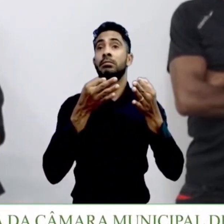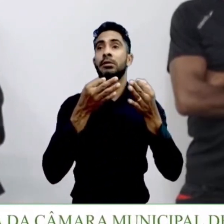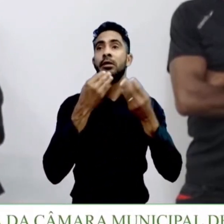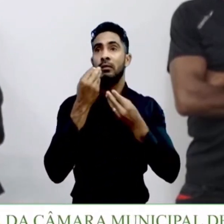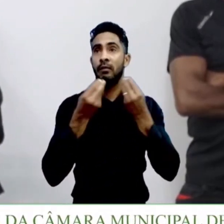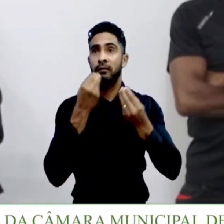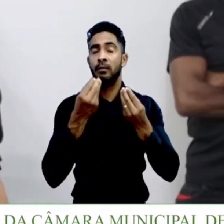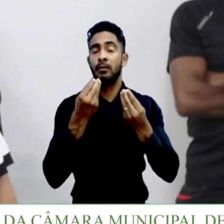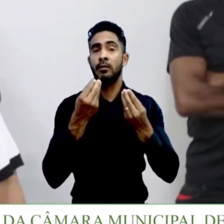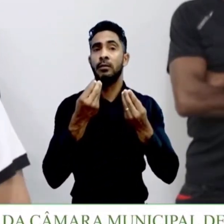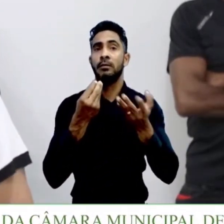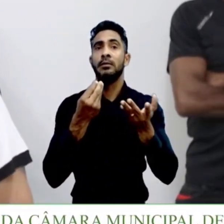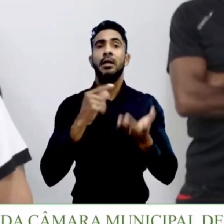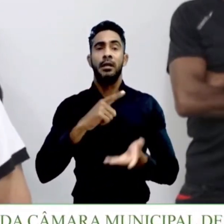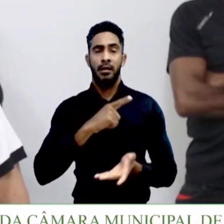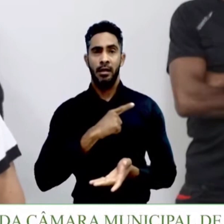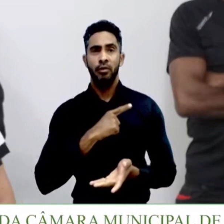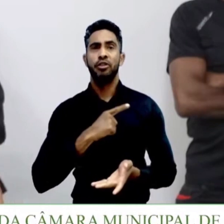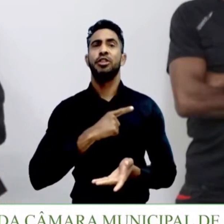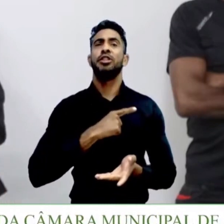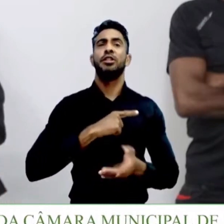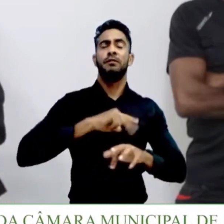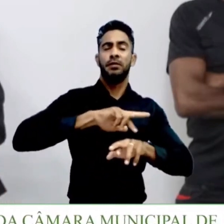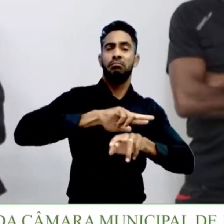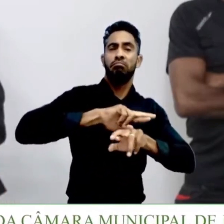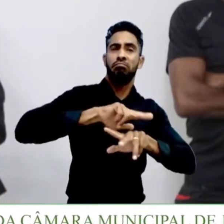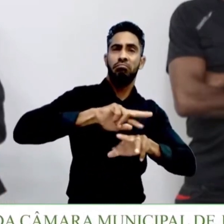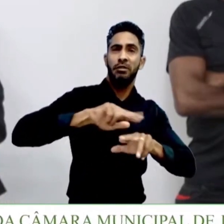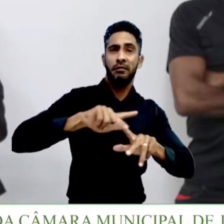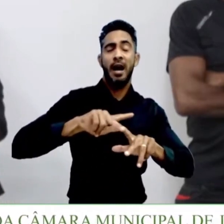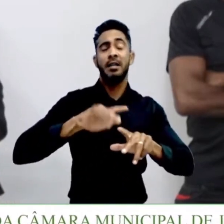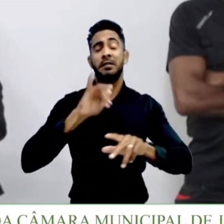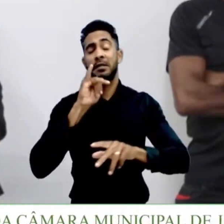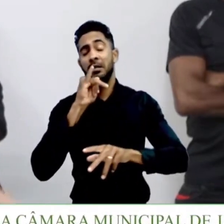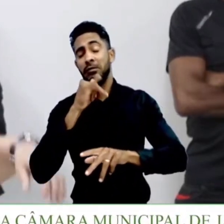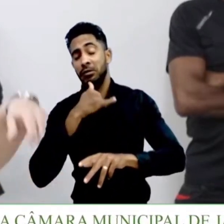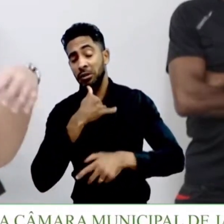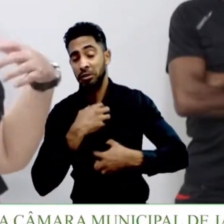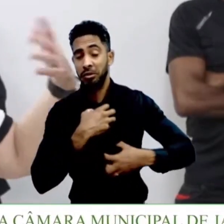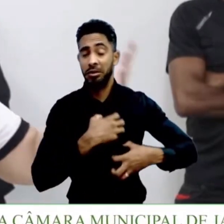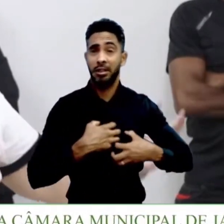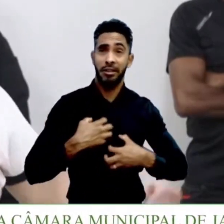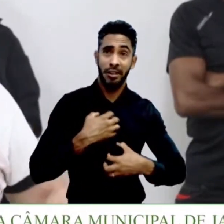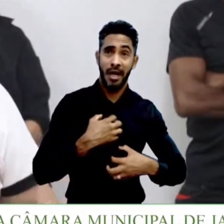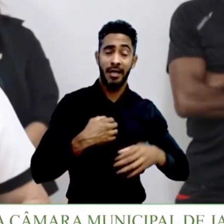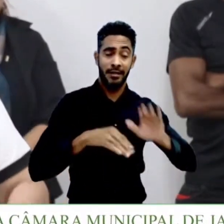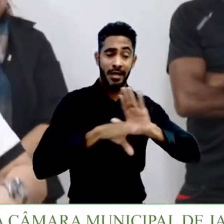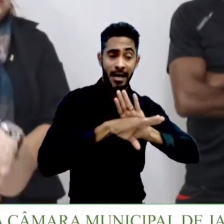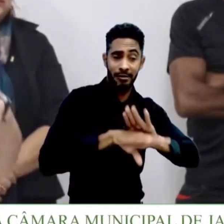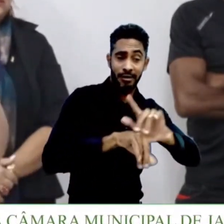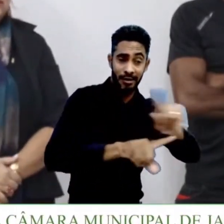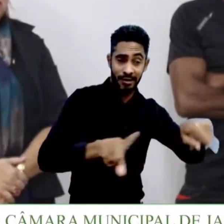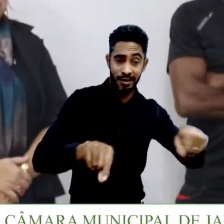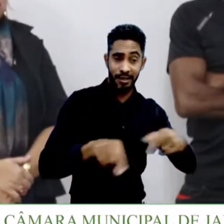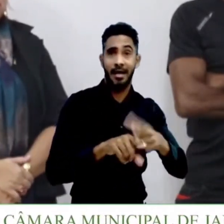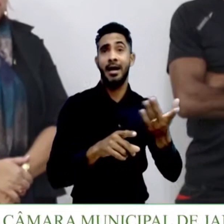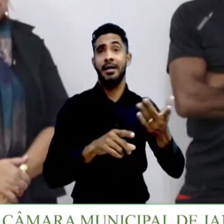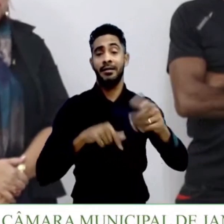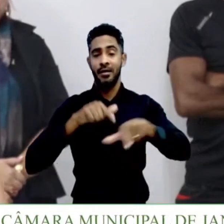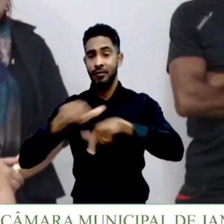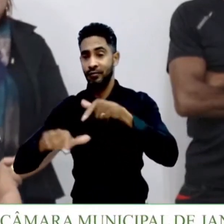falei, eu estive várias, até ficaram chateadas comigo, as auxiliares de classe, os